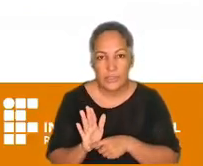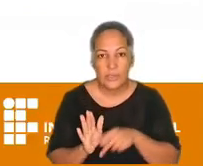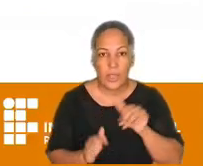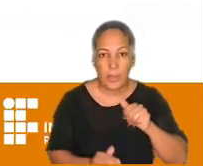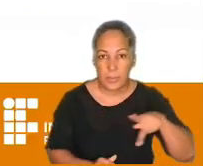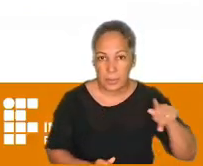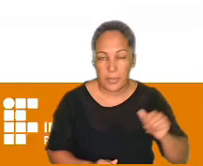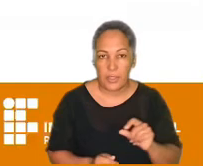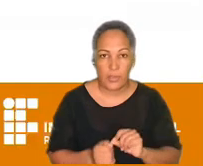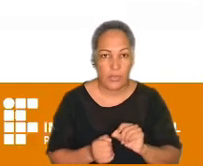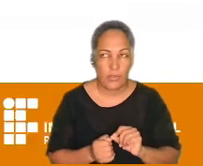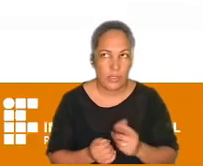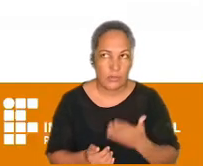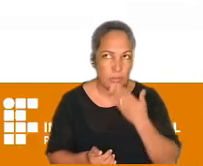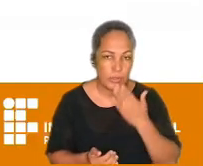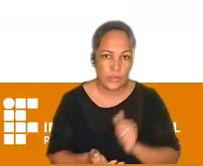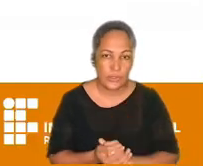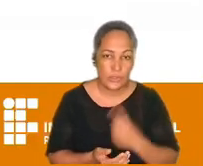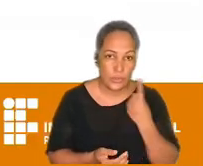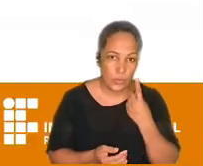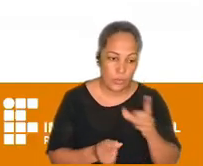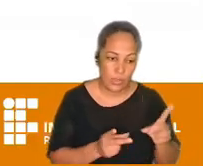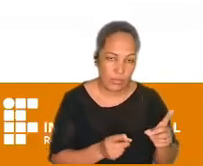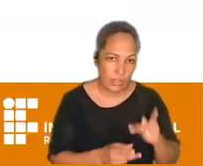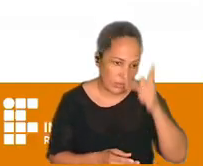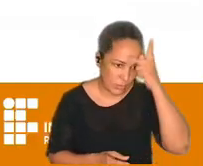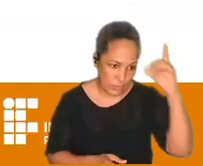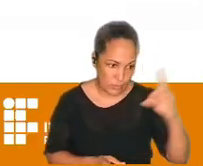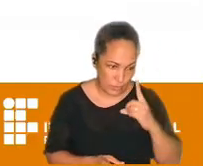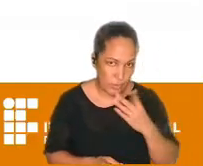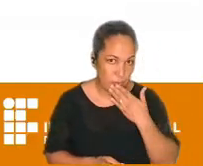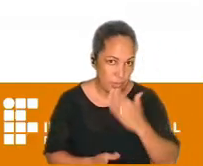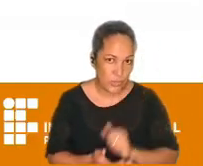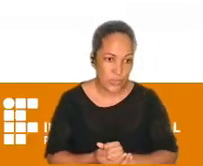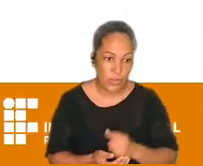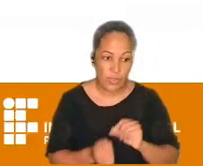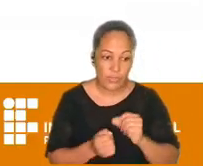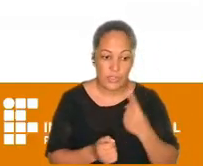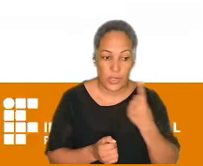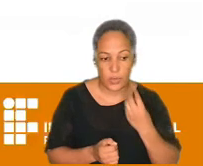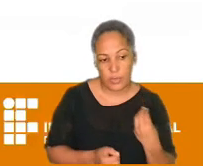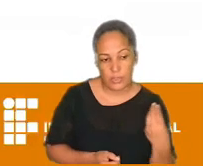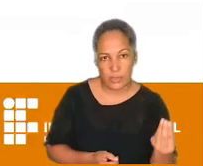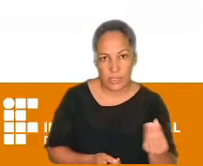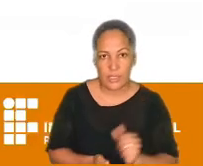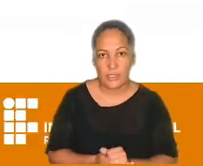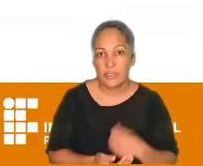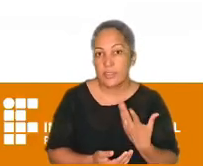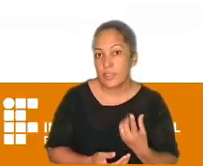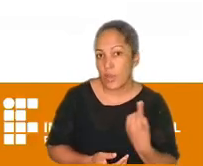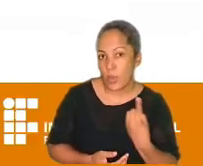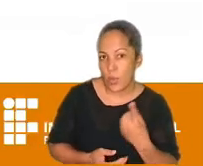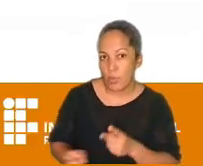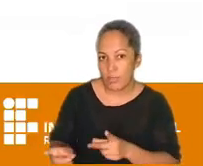faço um pedido lá no iFood, então uma venda foi feita para o cliente, será feita uma entrega. Então, uma venda